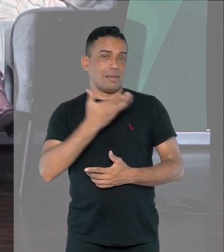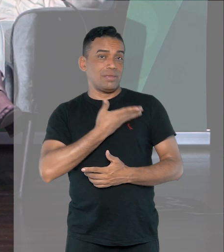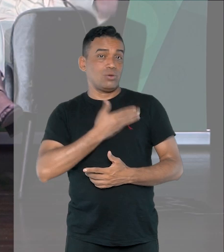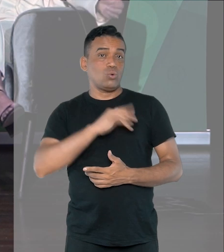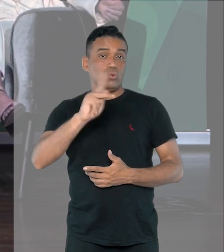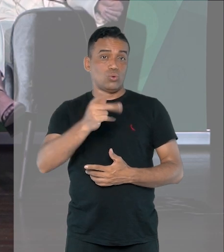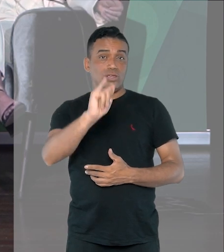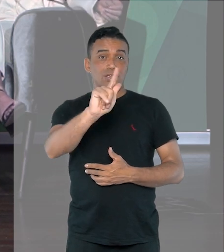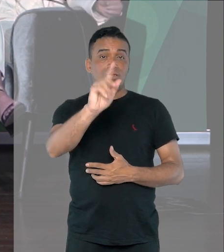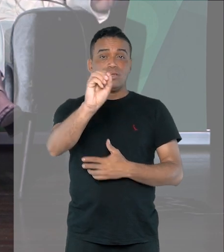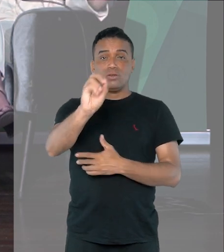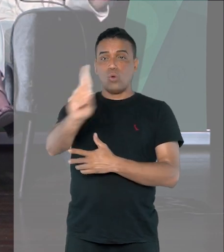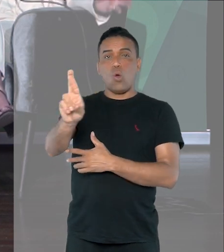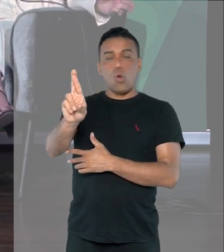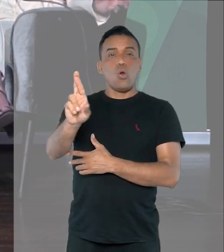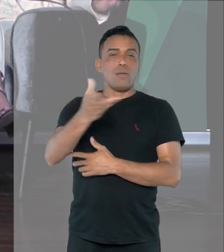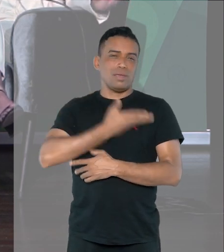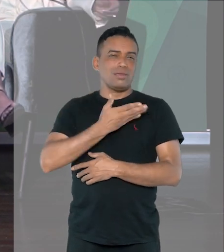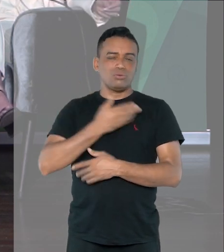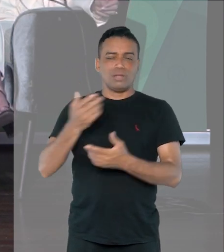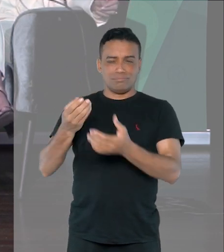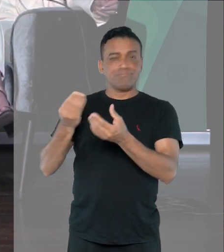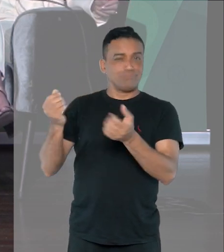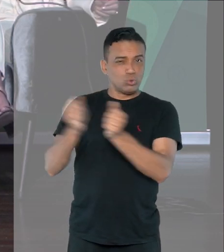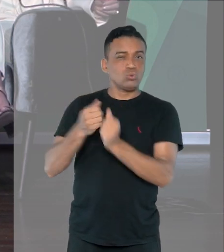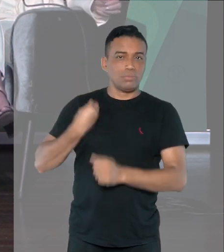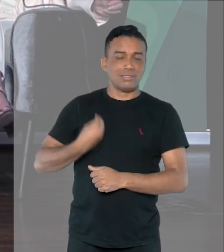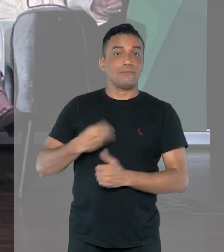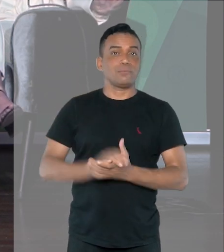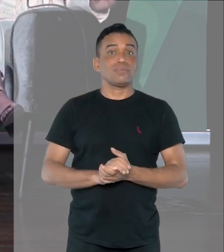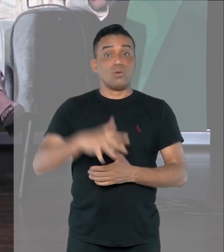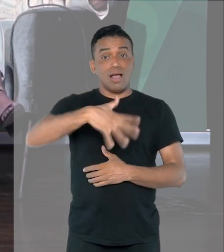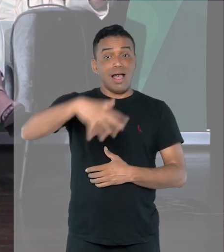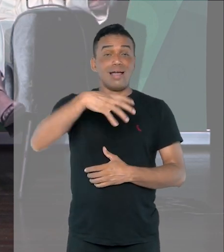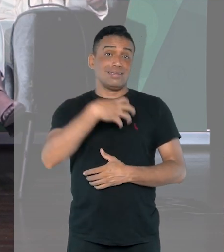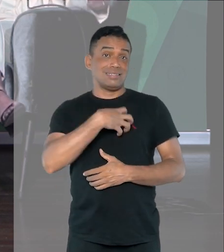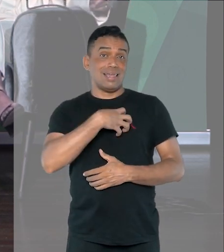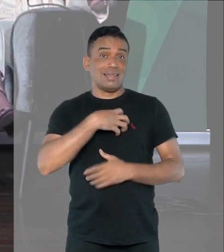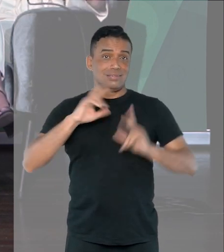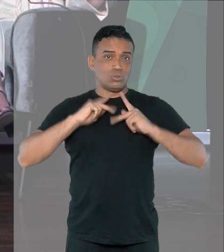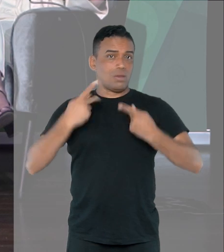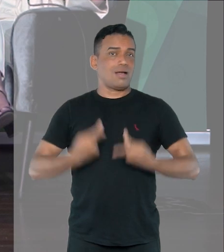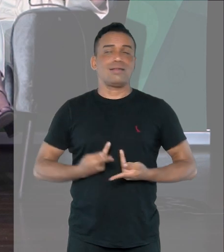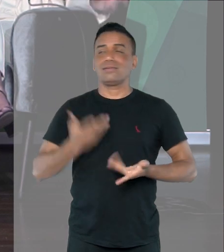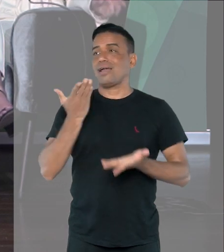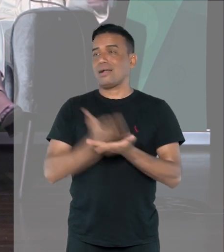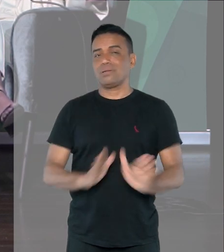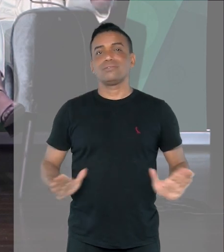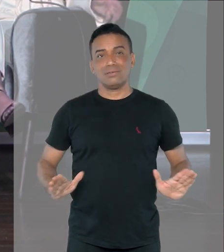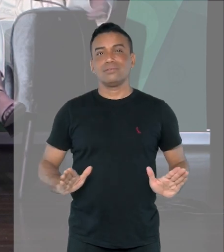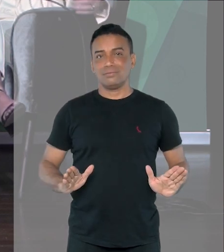mas a verdade, gente, eu acho isso um alerta. As ciências humanas estão morrendo. Isso é um alerta que eu gostaria